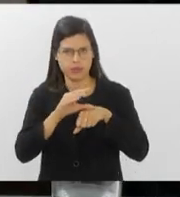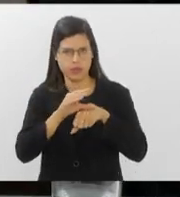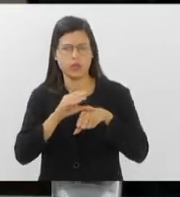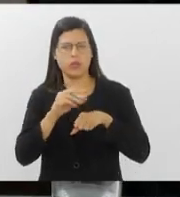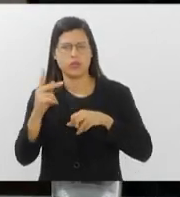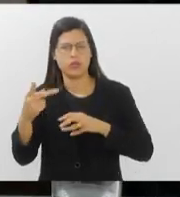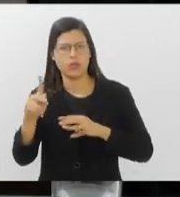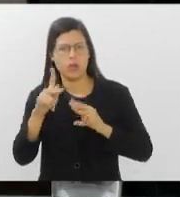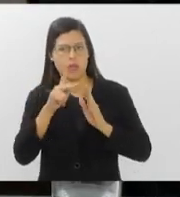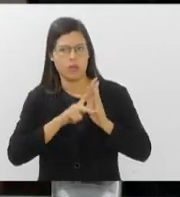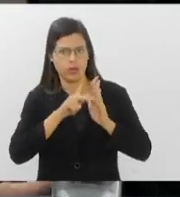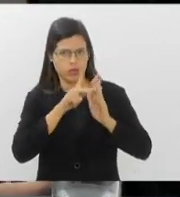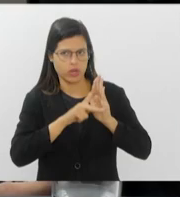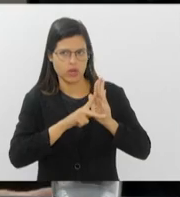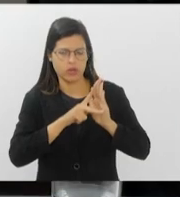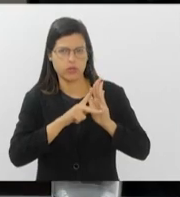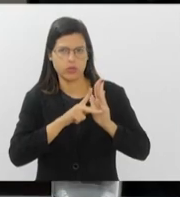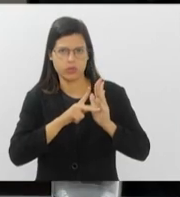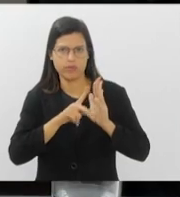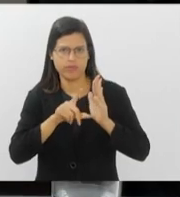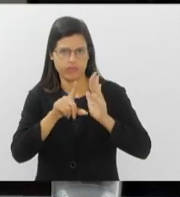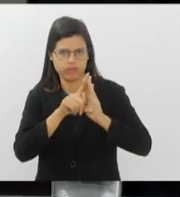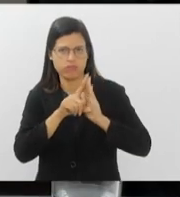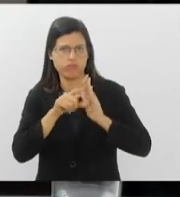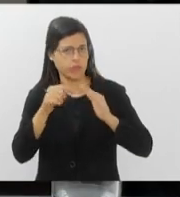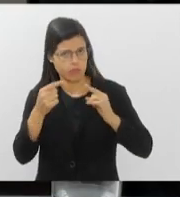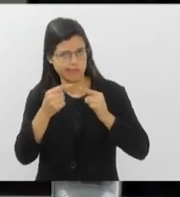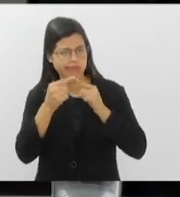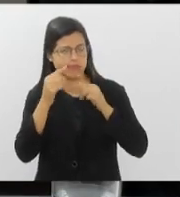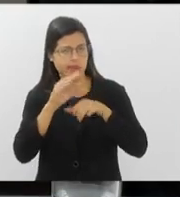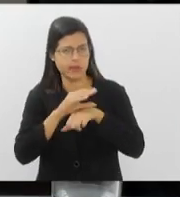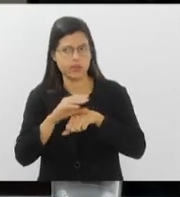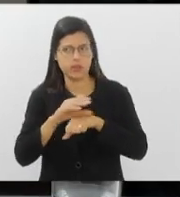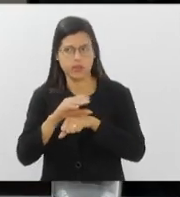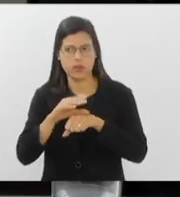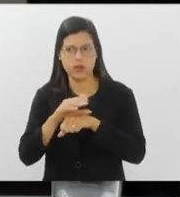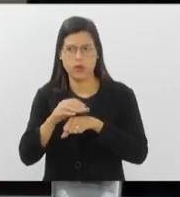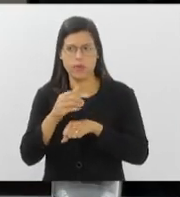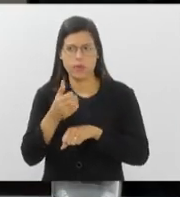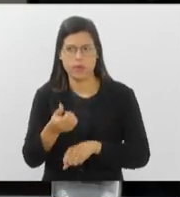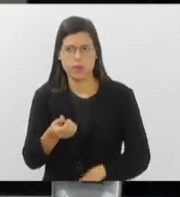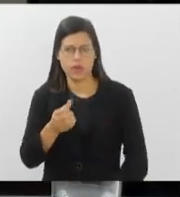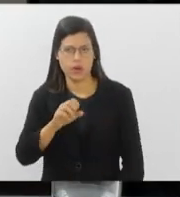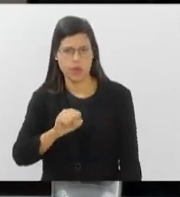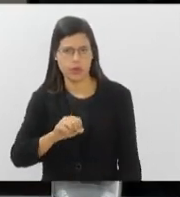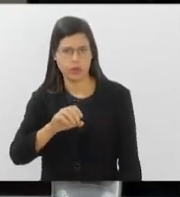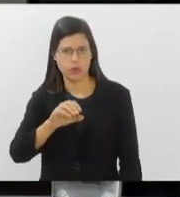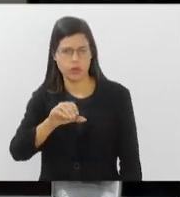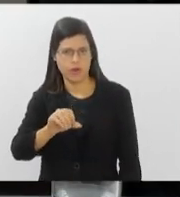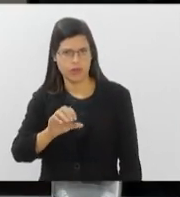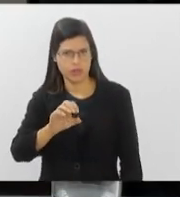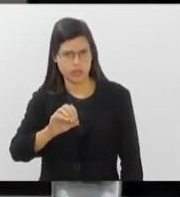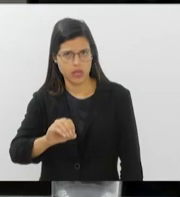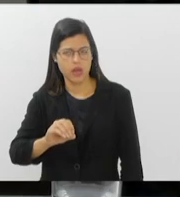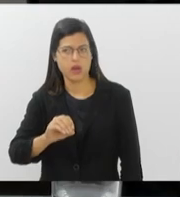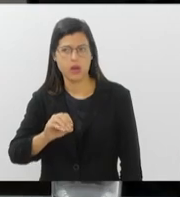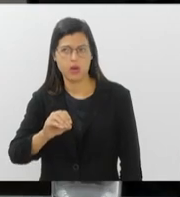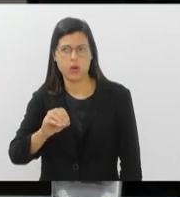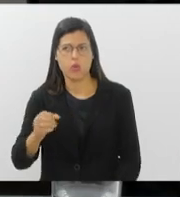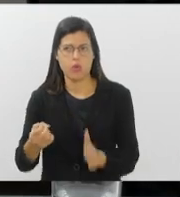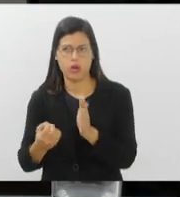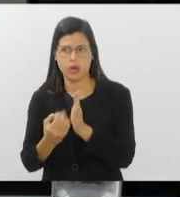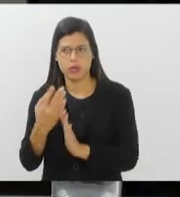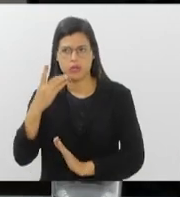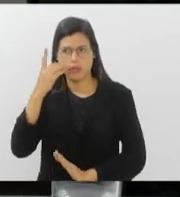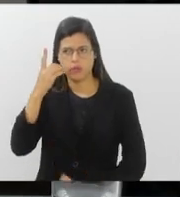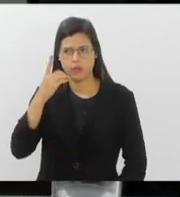projeto. Tanto é constitucional que o projeto original, 6890, é de autoria do